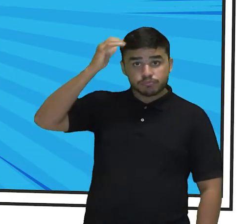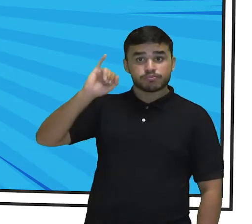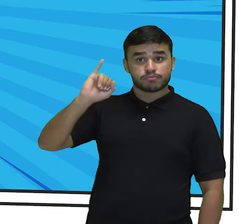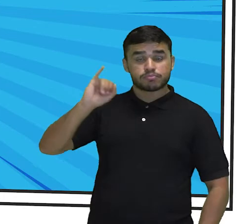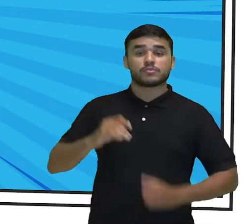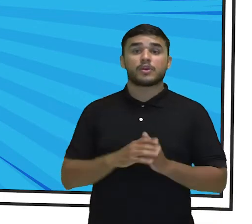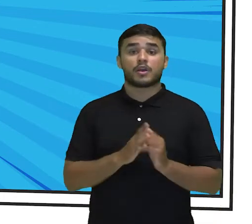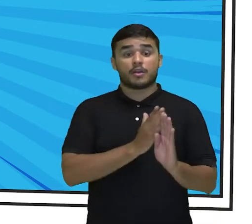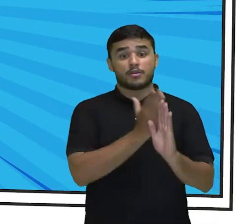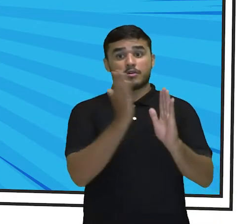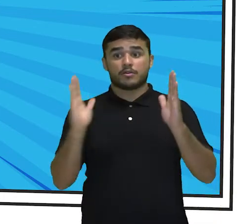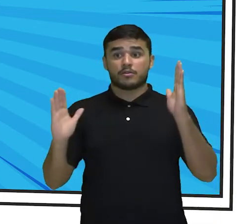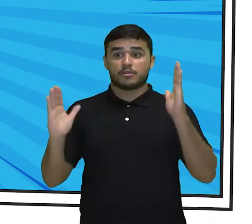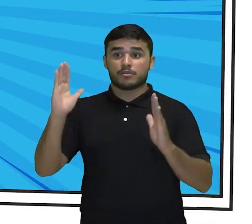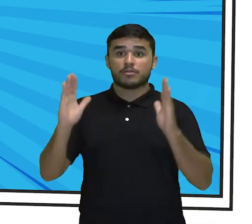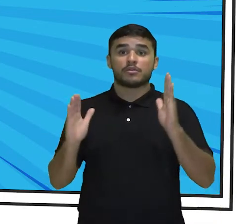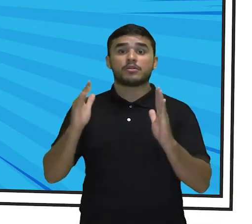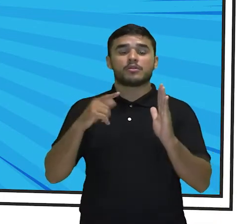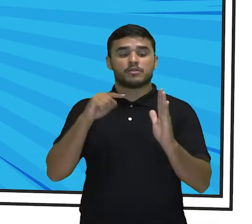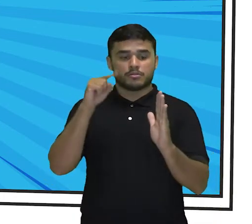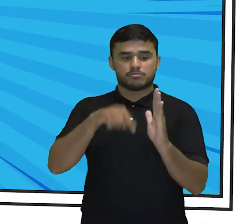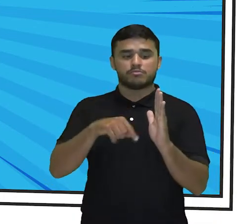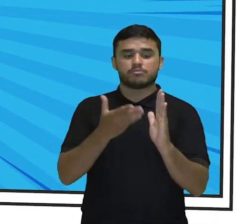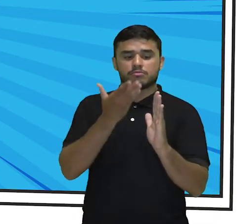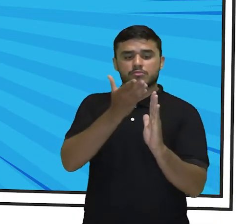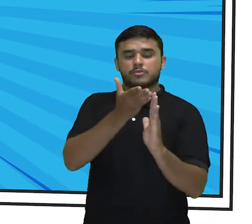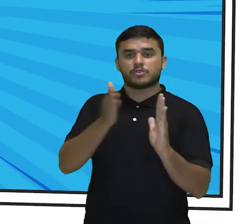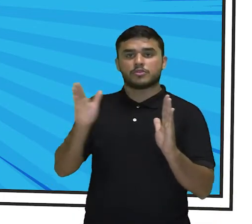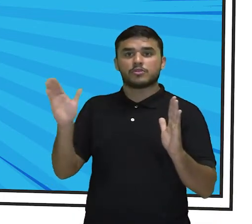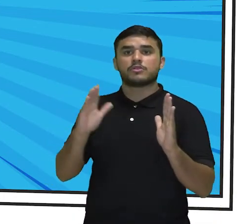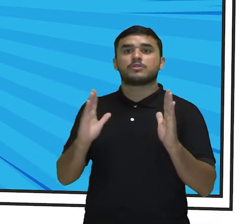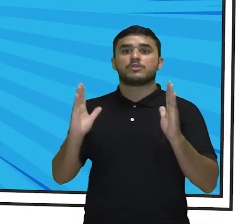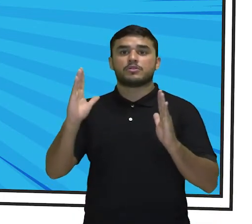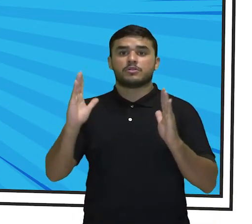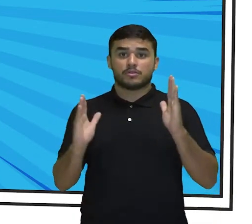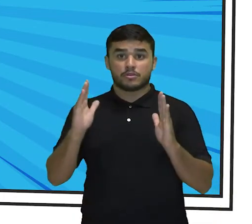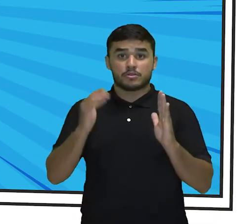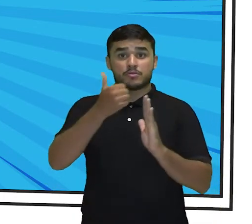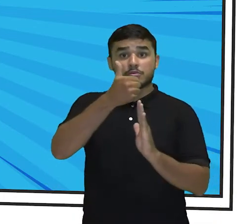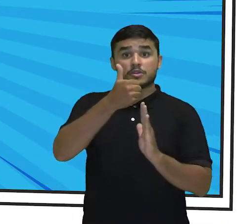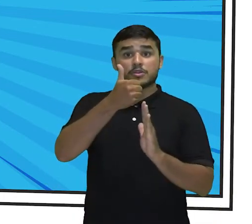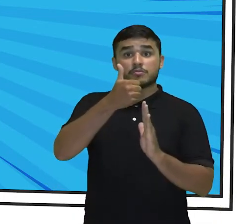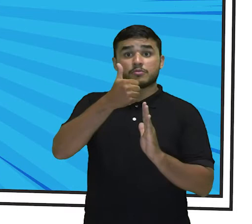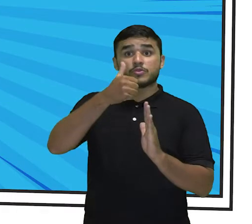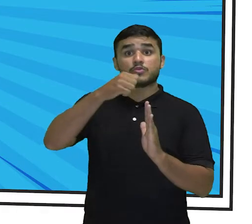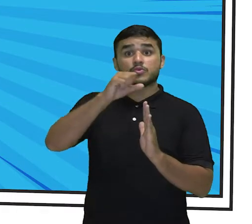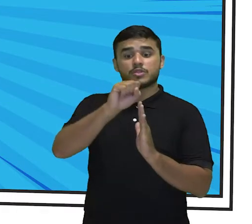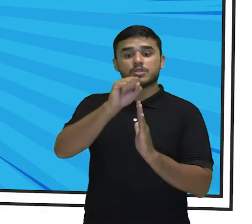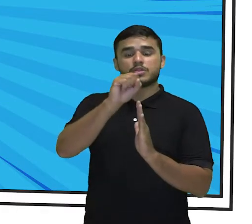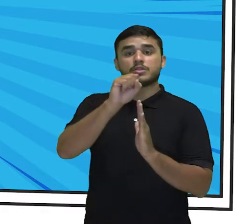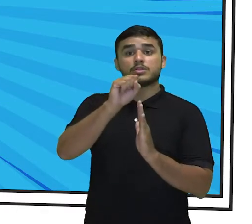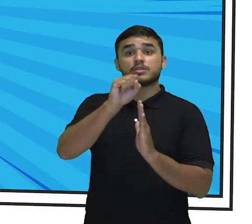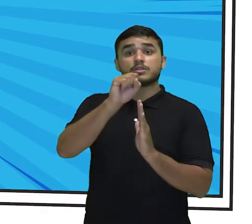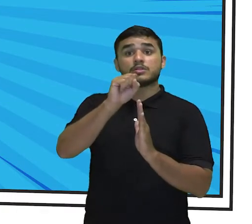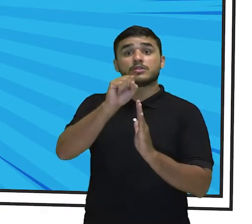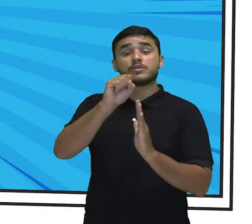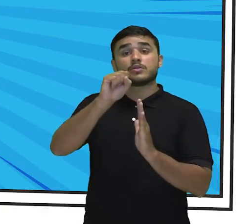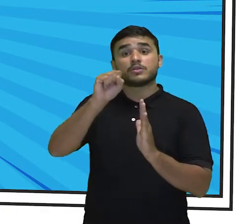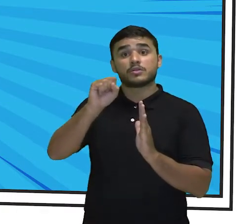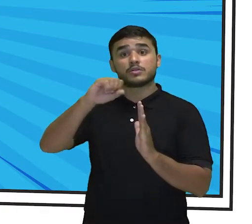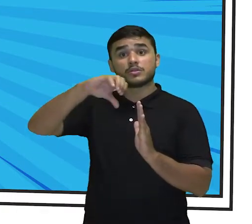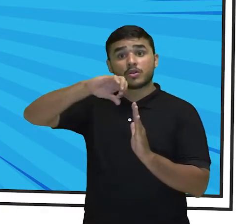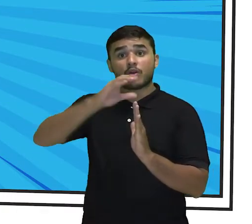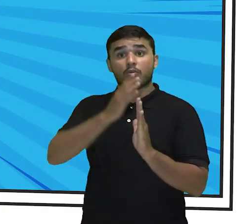começou com a proclamação da República, 15 de novembro de 1822, e está durando até hoje. Notaram uma coisa?